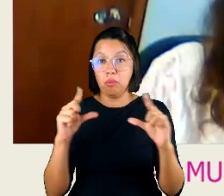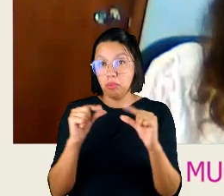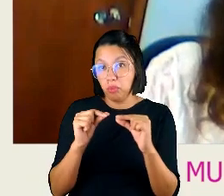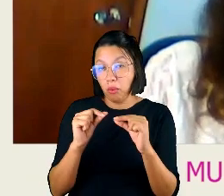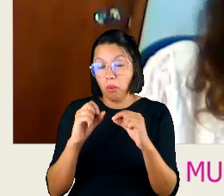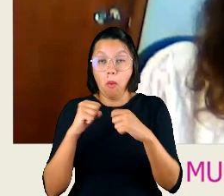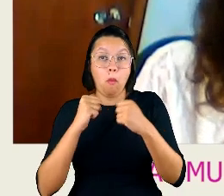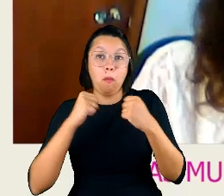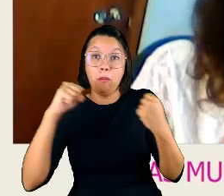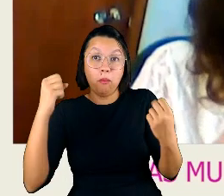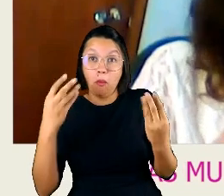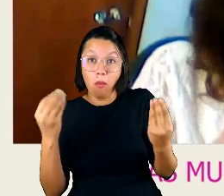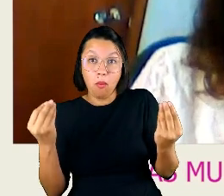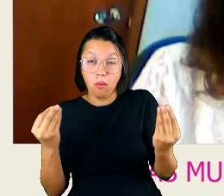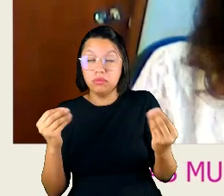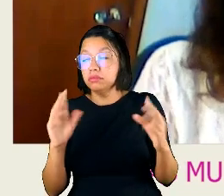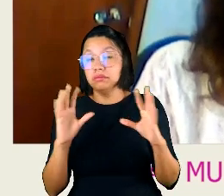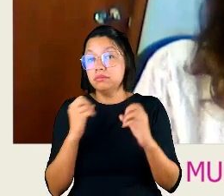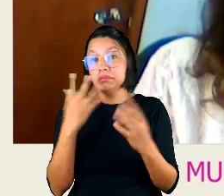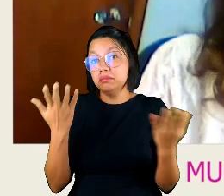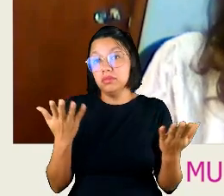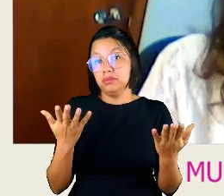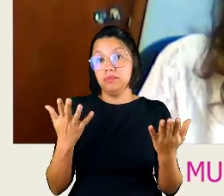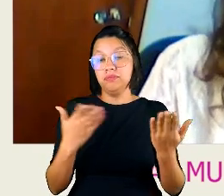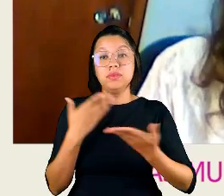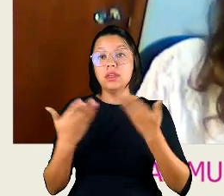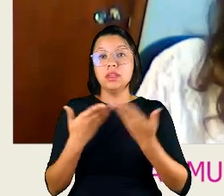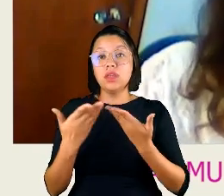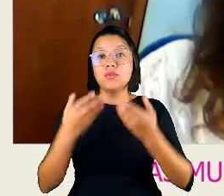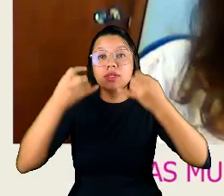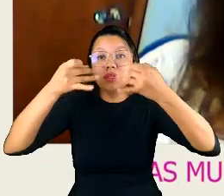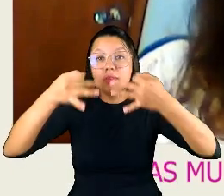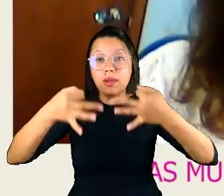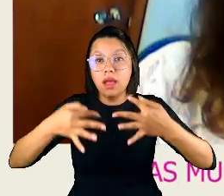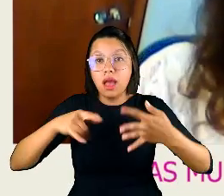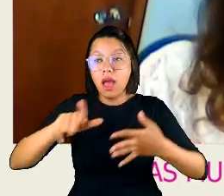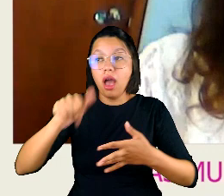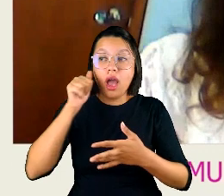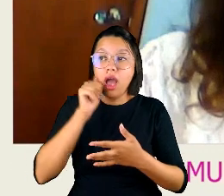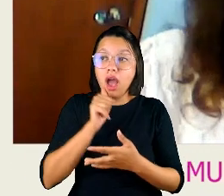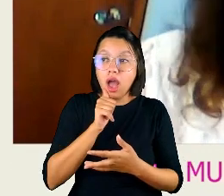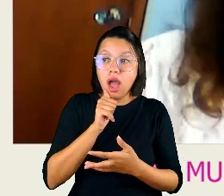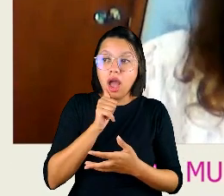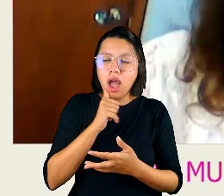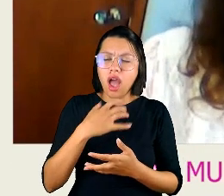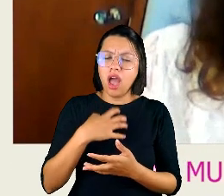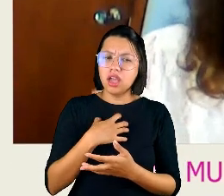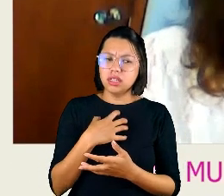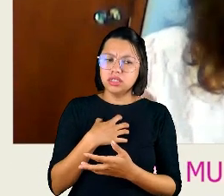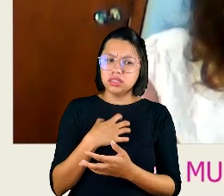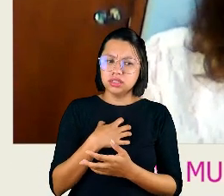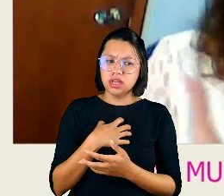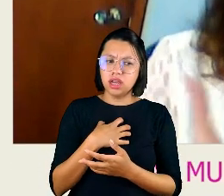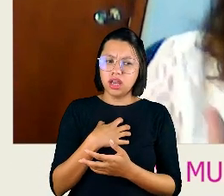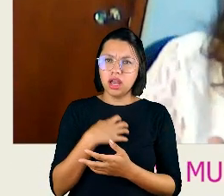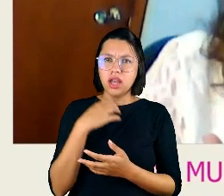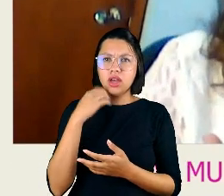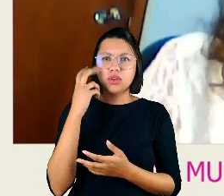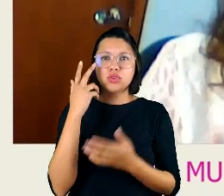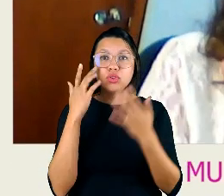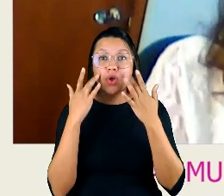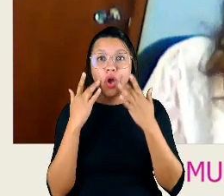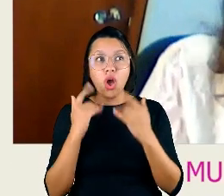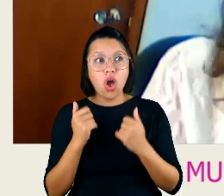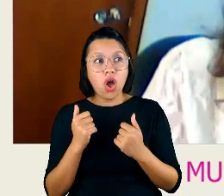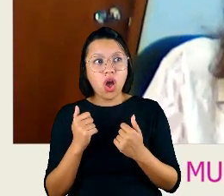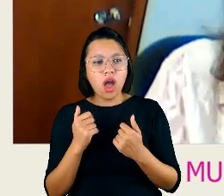às vezes, você explicando isso para a mulher ela se sente normal. Ela fala, mas eu sou